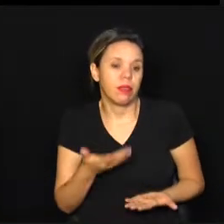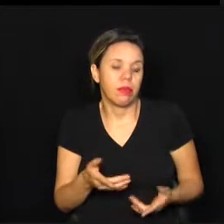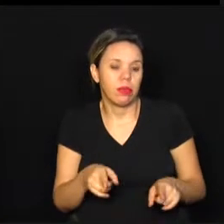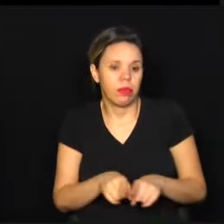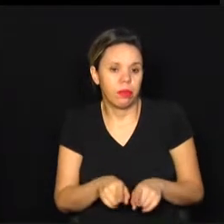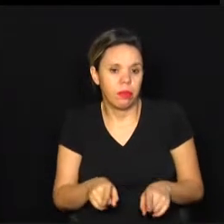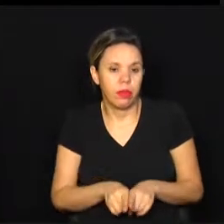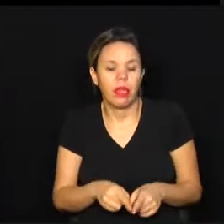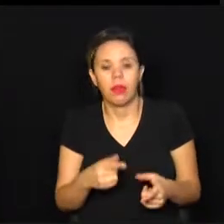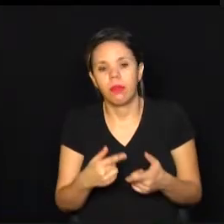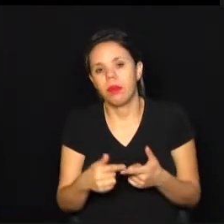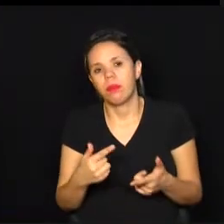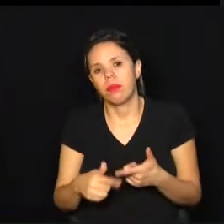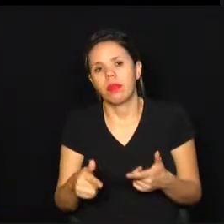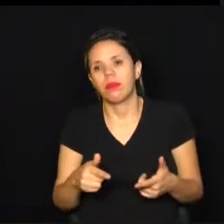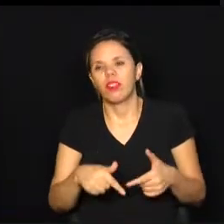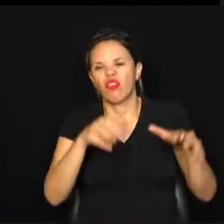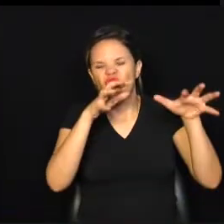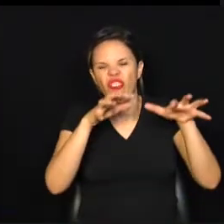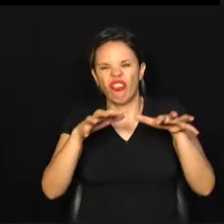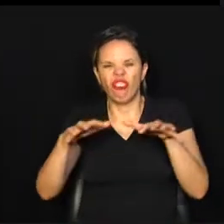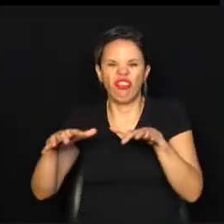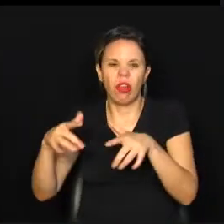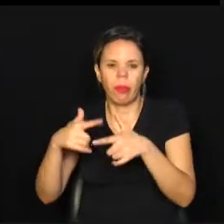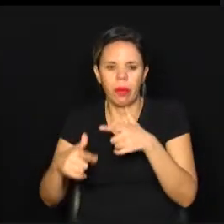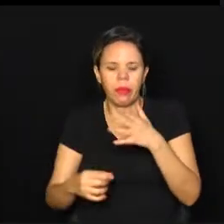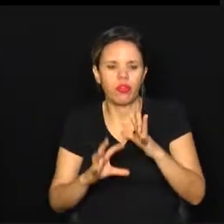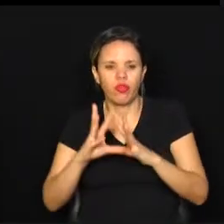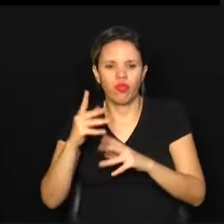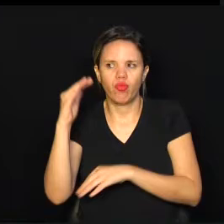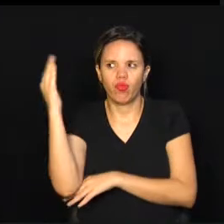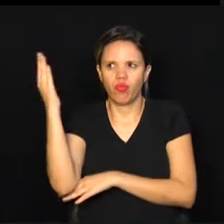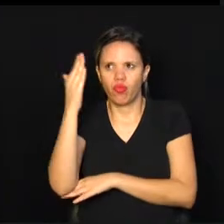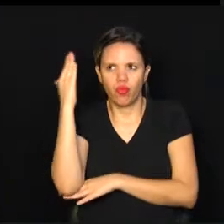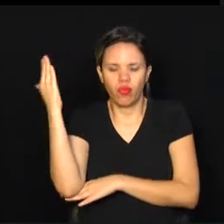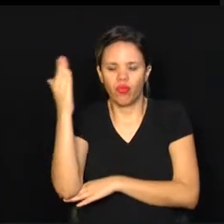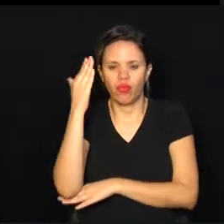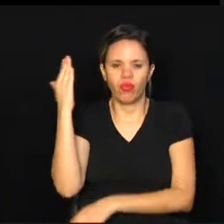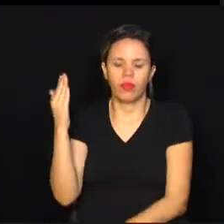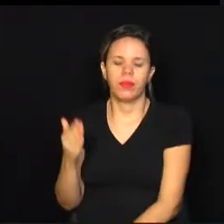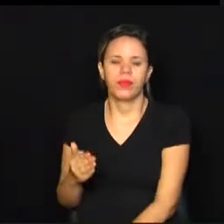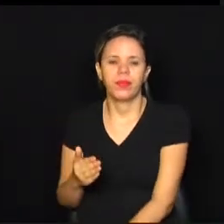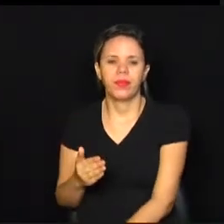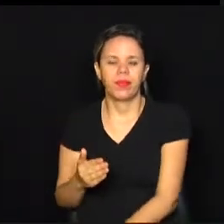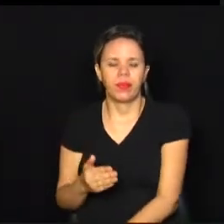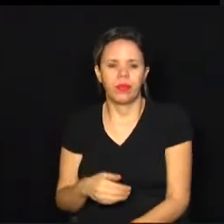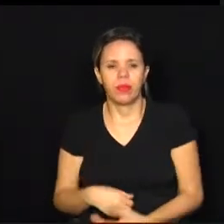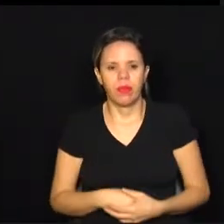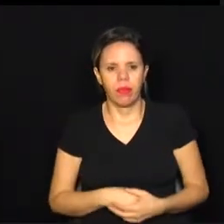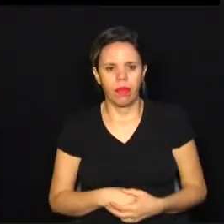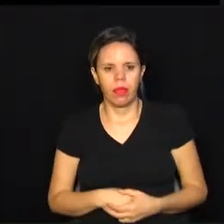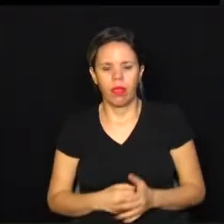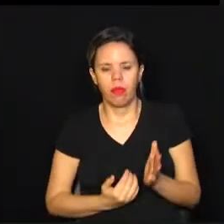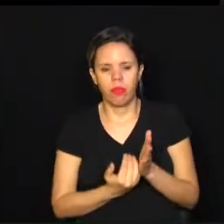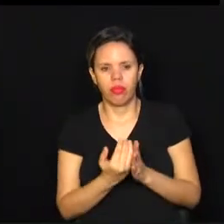alagamentos, deslizamentos, né? Então, todo esse debate sobre clima, né, sobre mudanças climáticas,